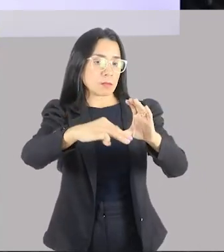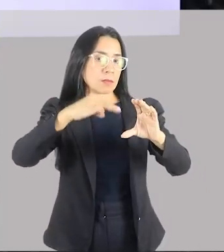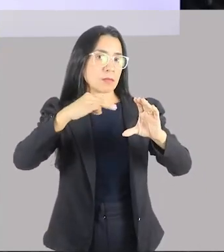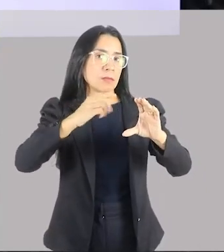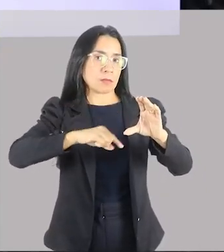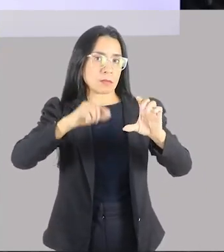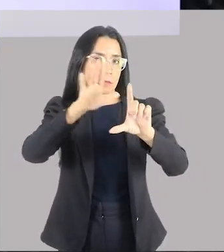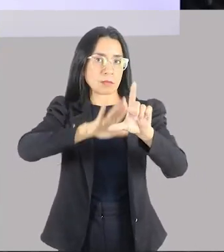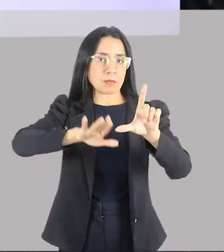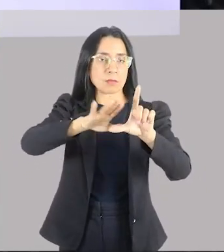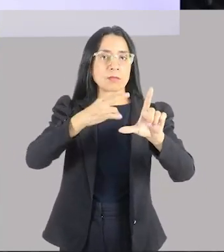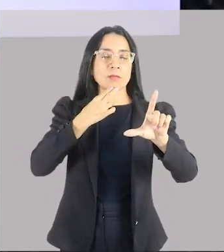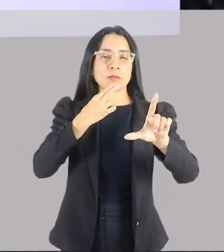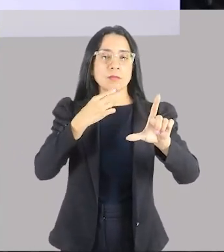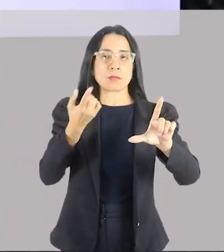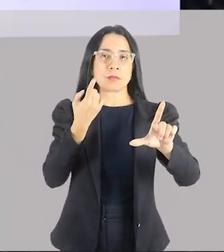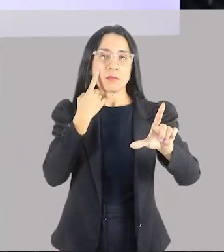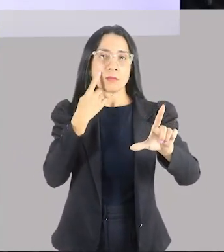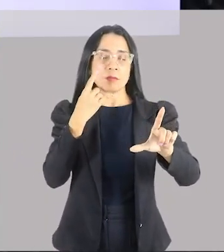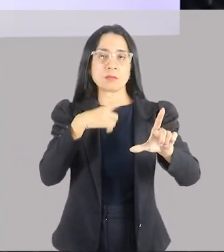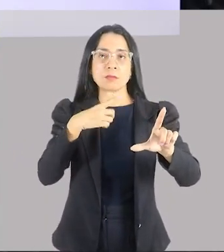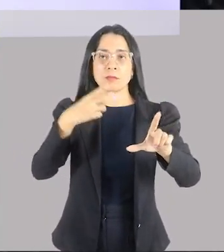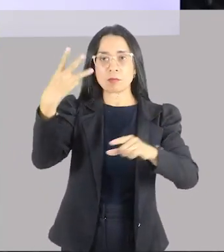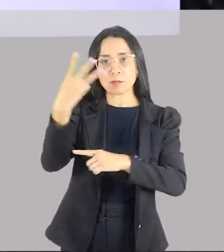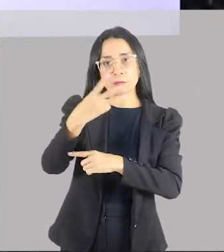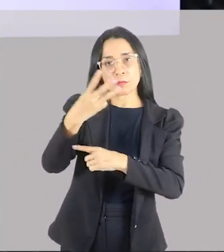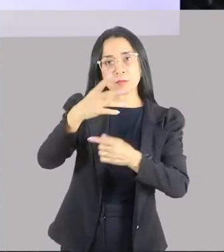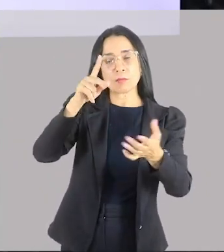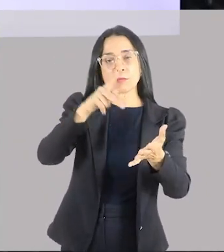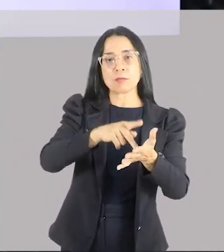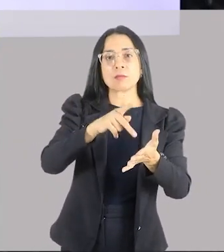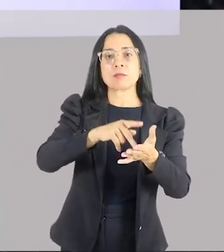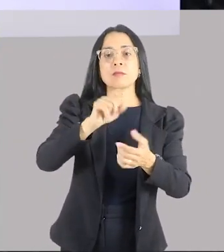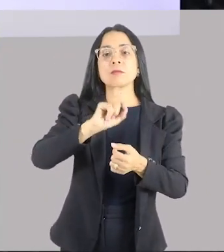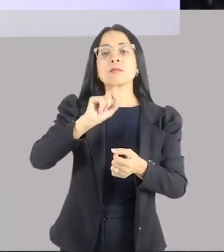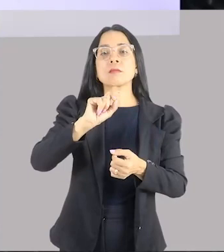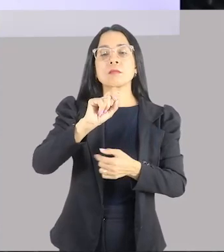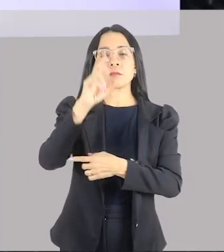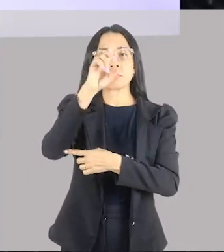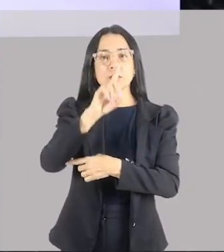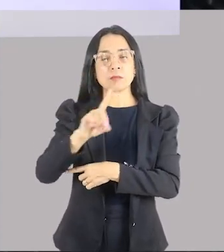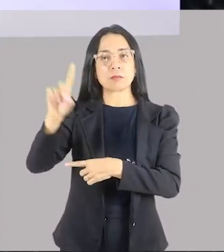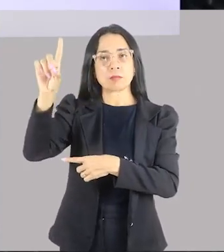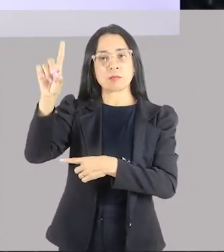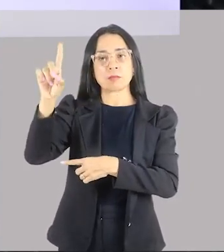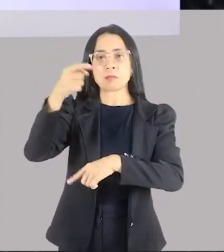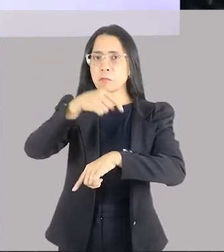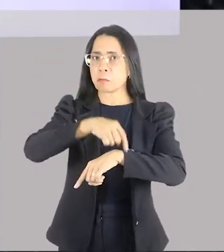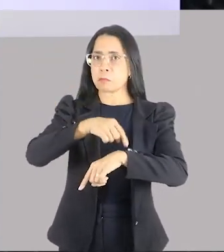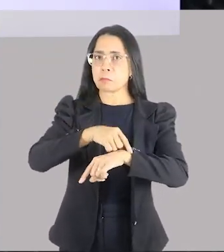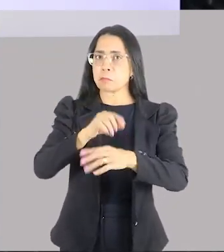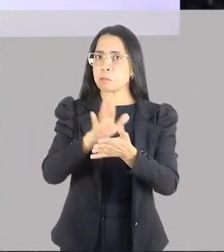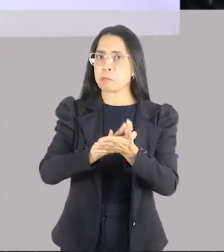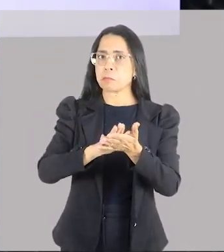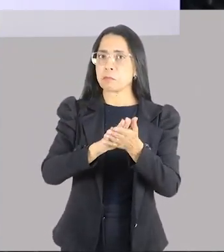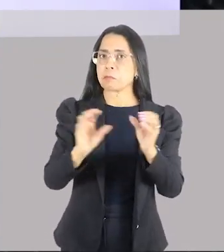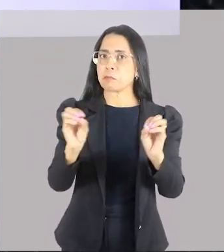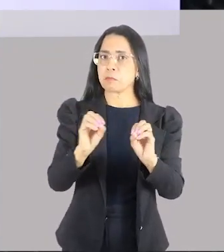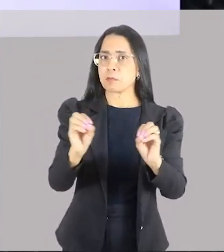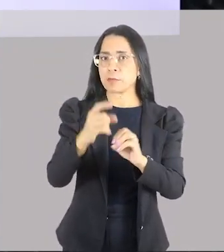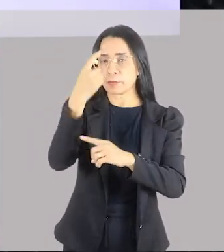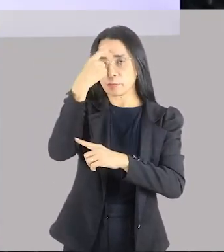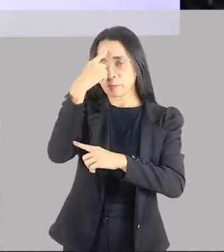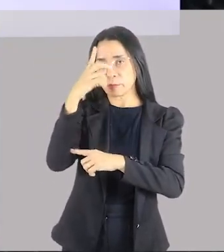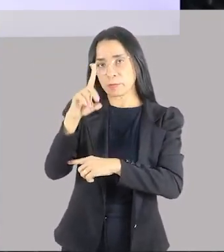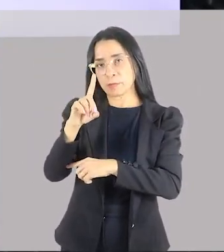plataforma. Veja, existe uma terceira verdade, que é Deus. Então, em momento nenhum, o pensamento